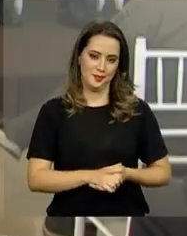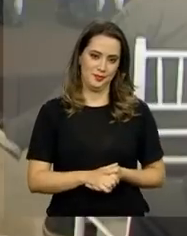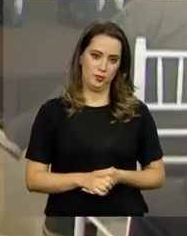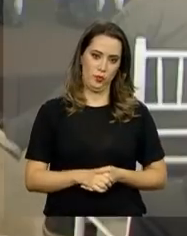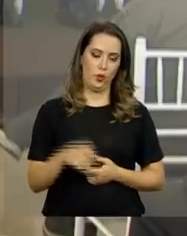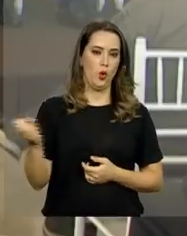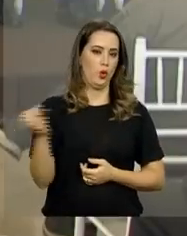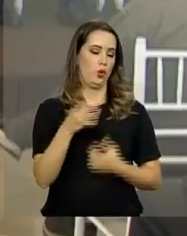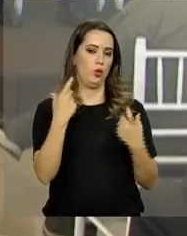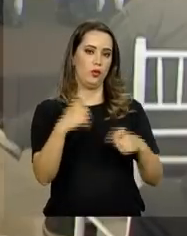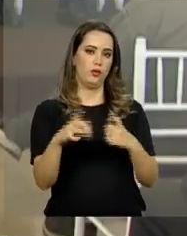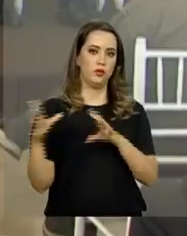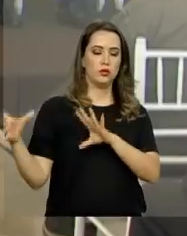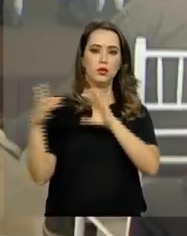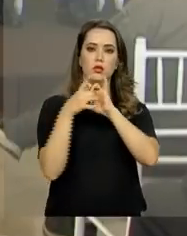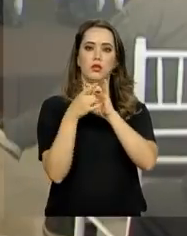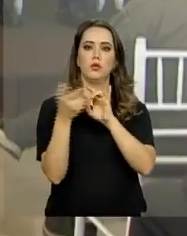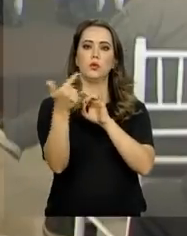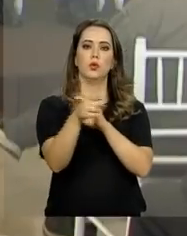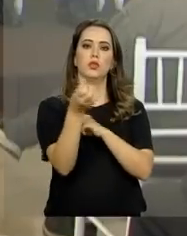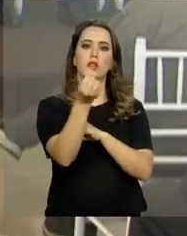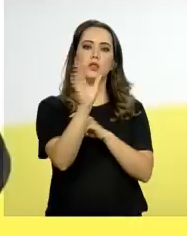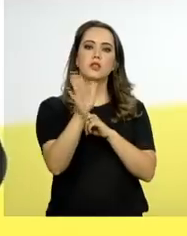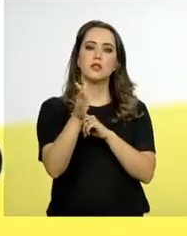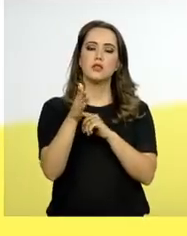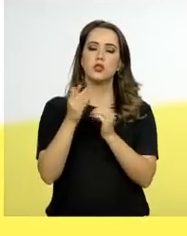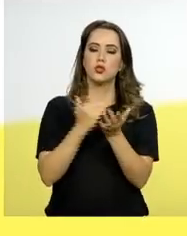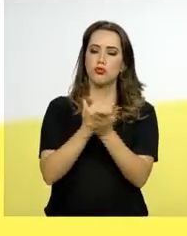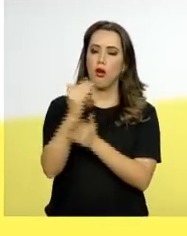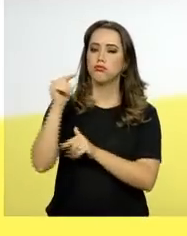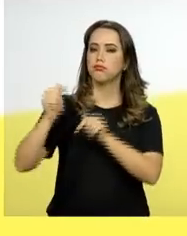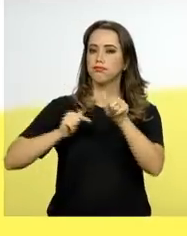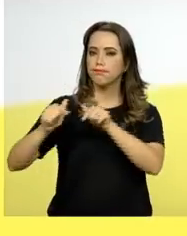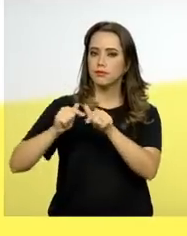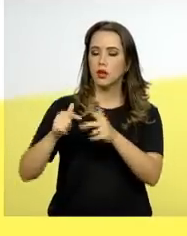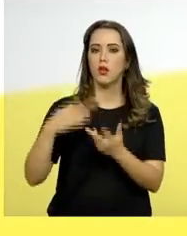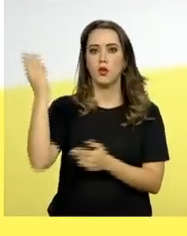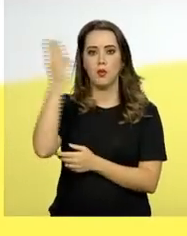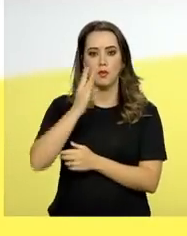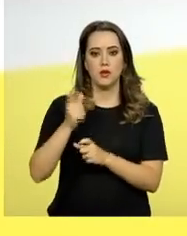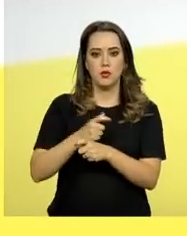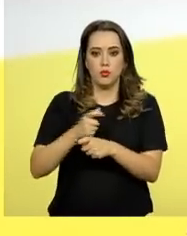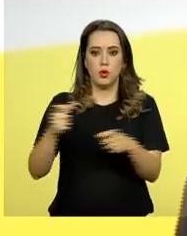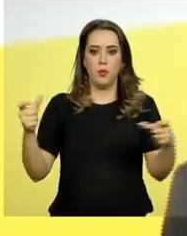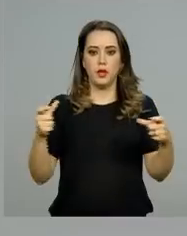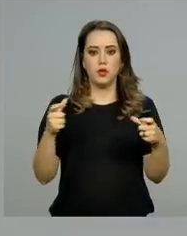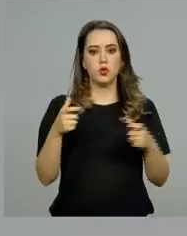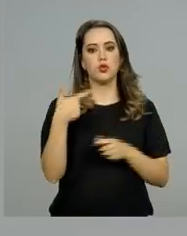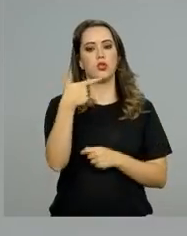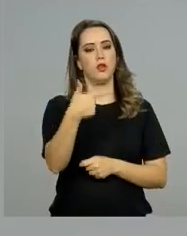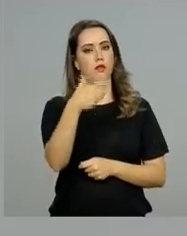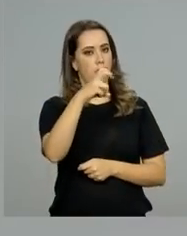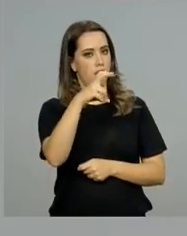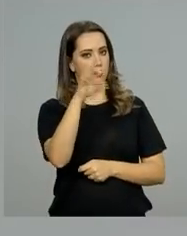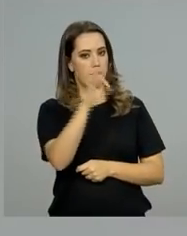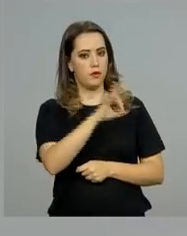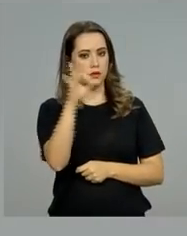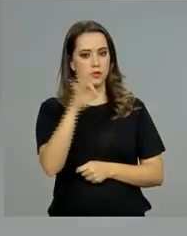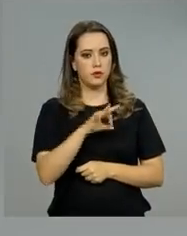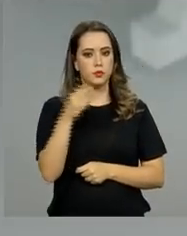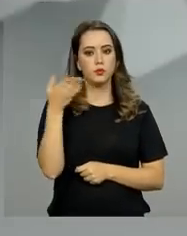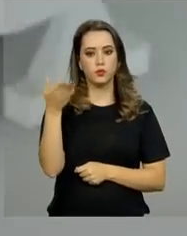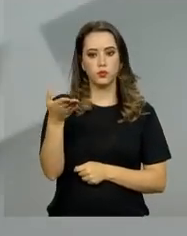A nova estrutura se soma a outras 6 já em funcionamento e vai permitir com que o Brasil aumente em 25% a produção de